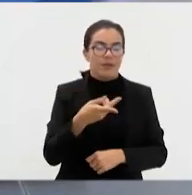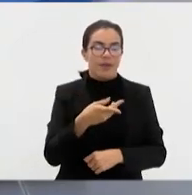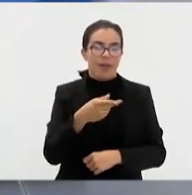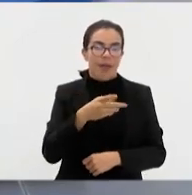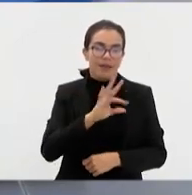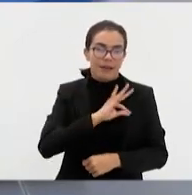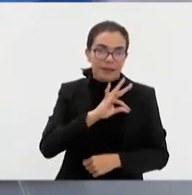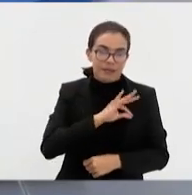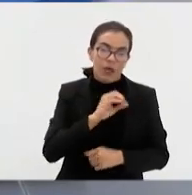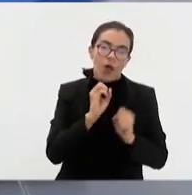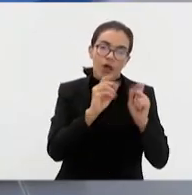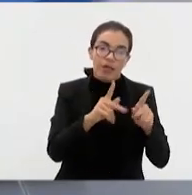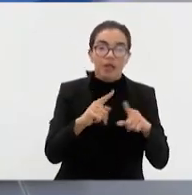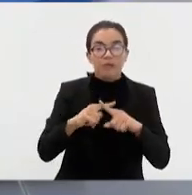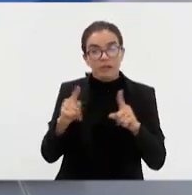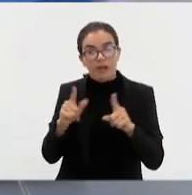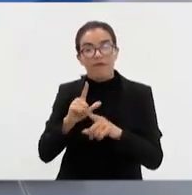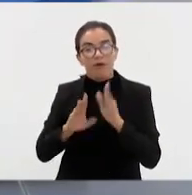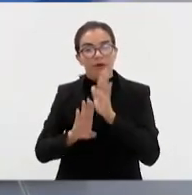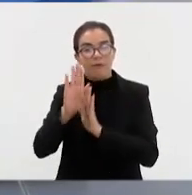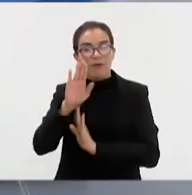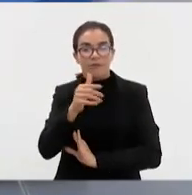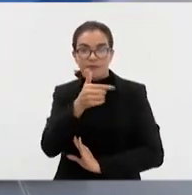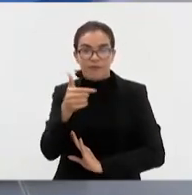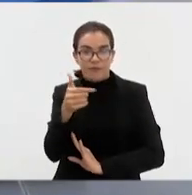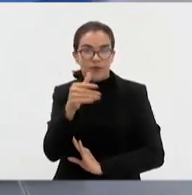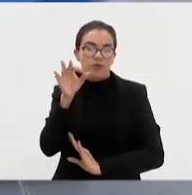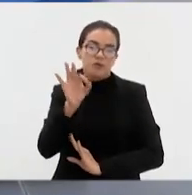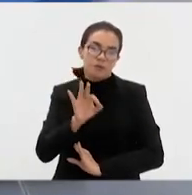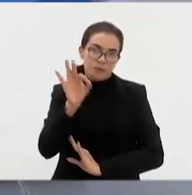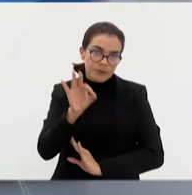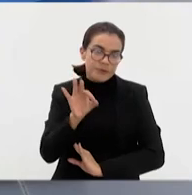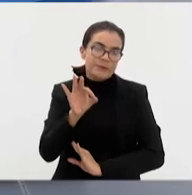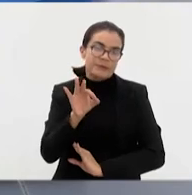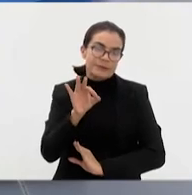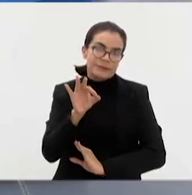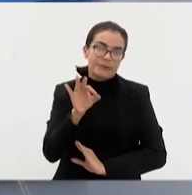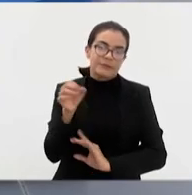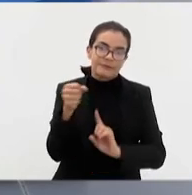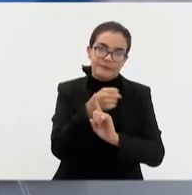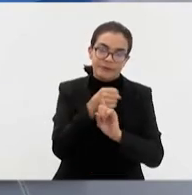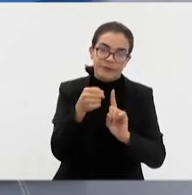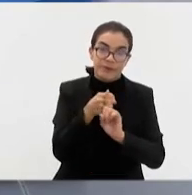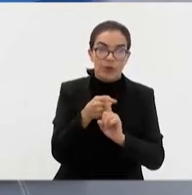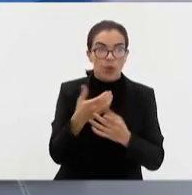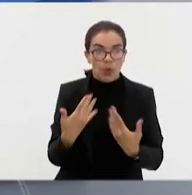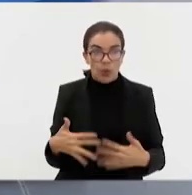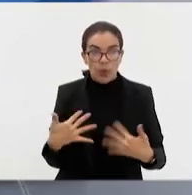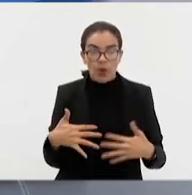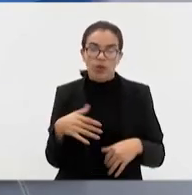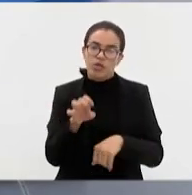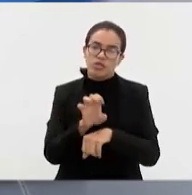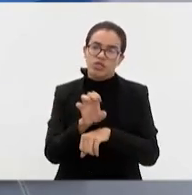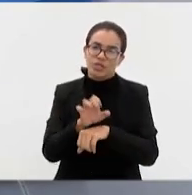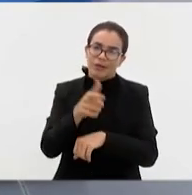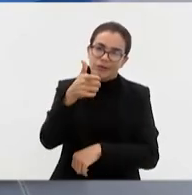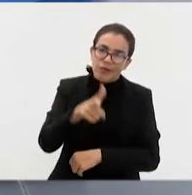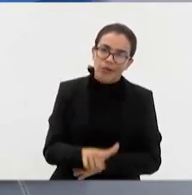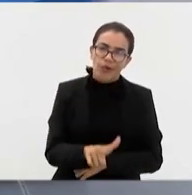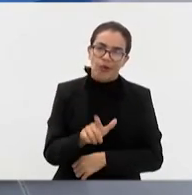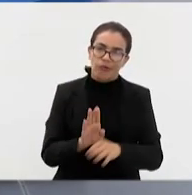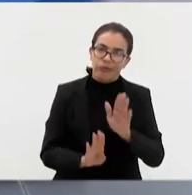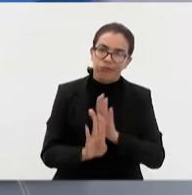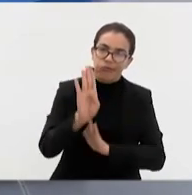aconteceu, então foram 22% de aumento dos dados da violência. Colocando o nosso Estado aí, mais uma vez, num